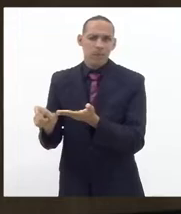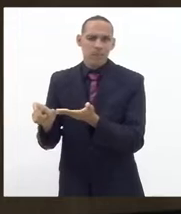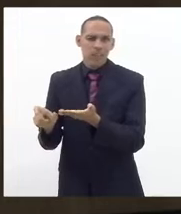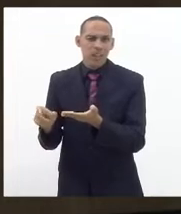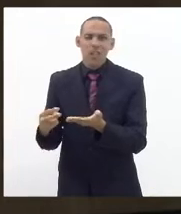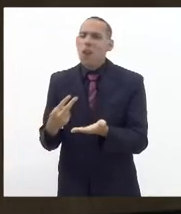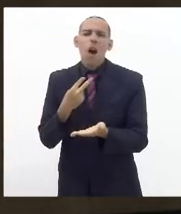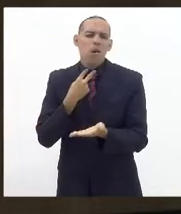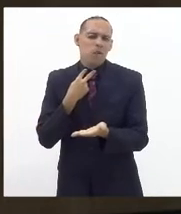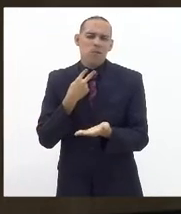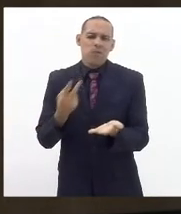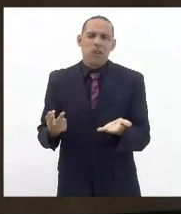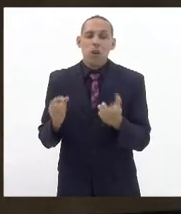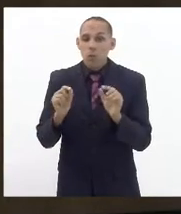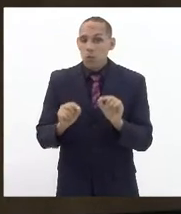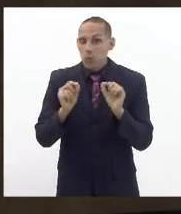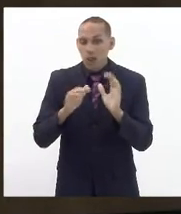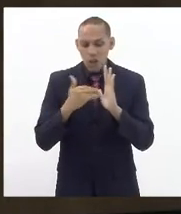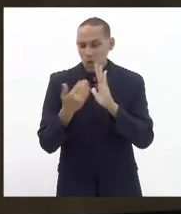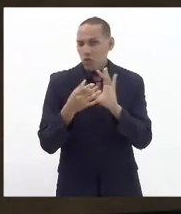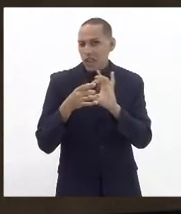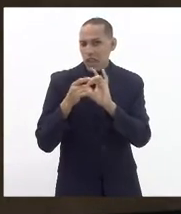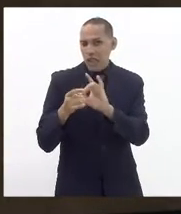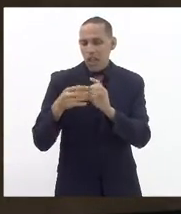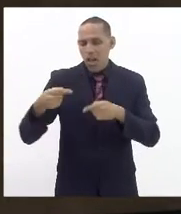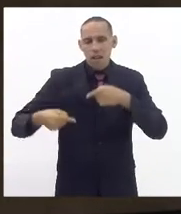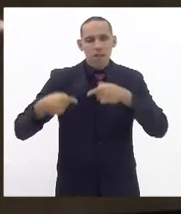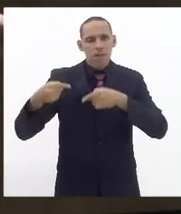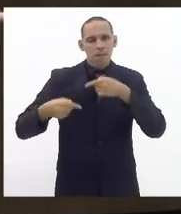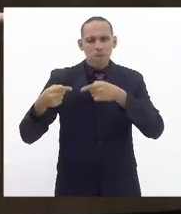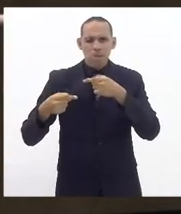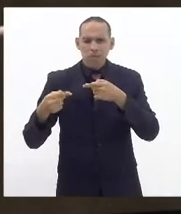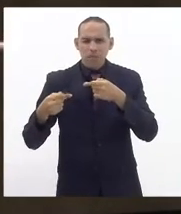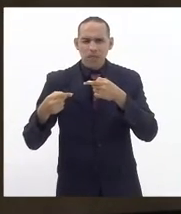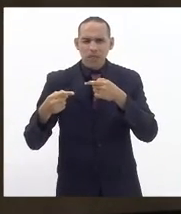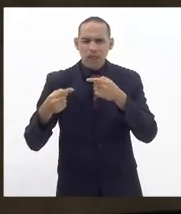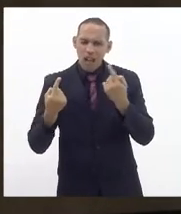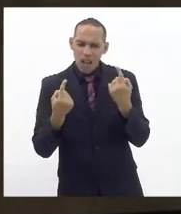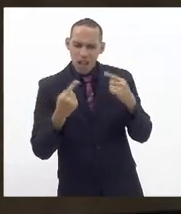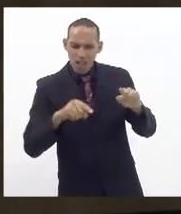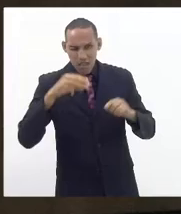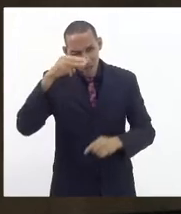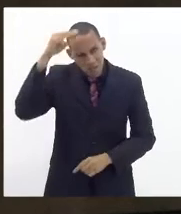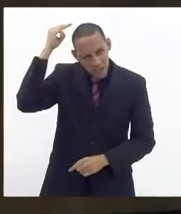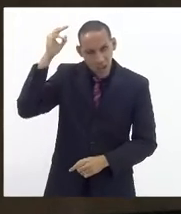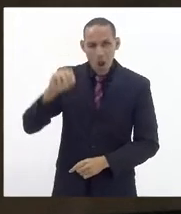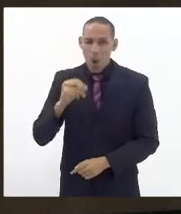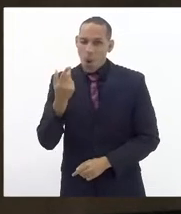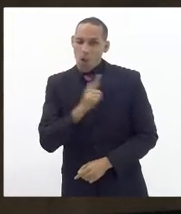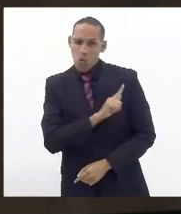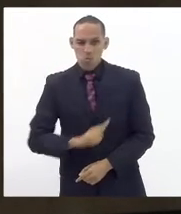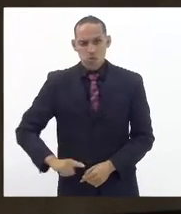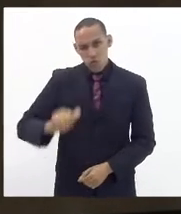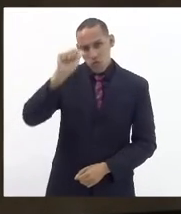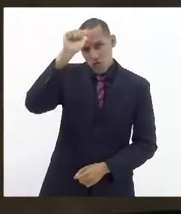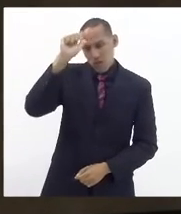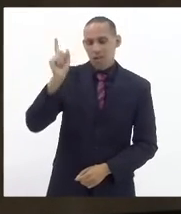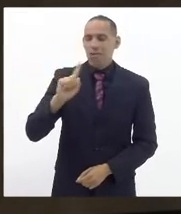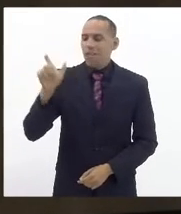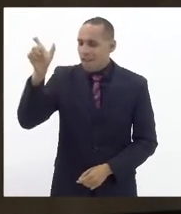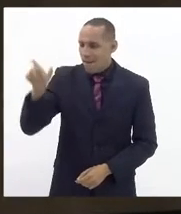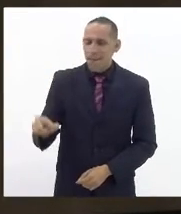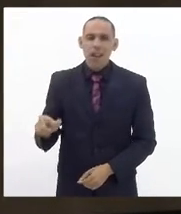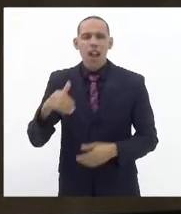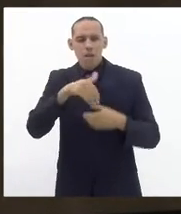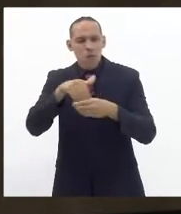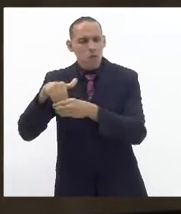mais é tudo que envolve a política, porque isso é danoso não para o Márcio Pacheco, para o governador Cláudio Castro. Se ele quer disputar a